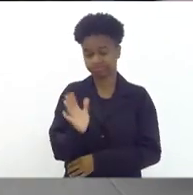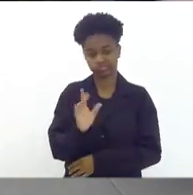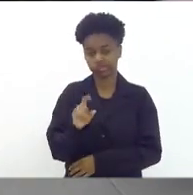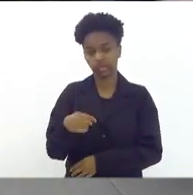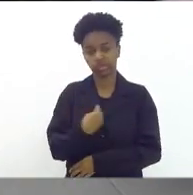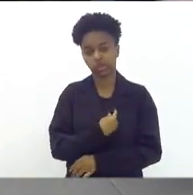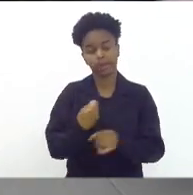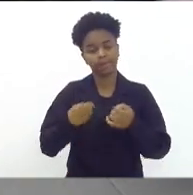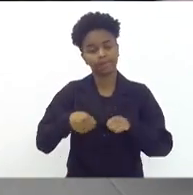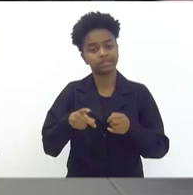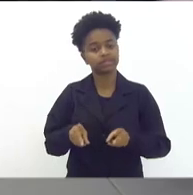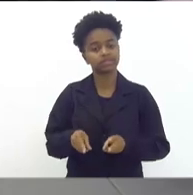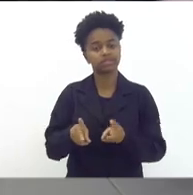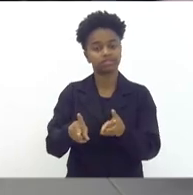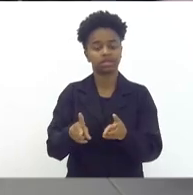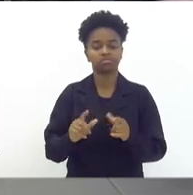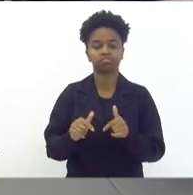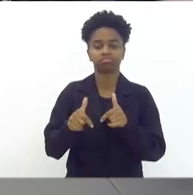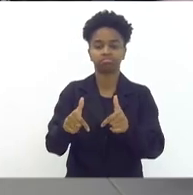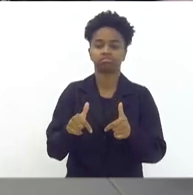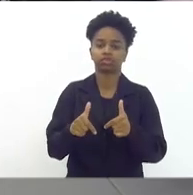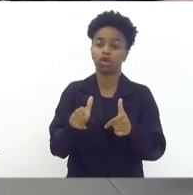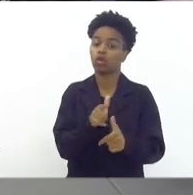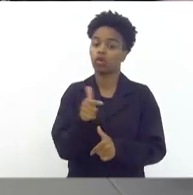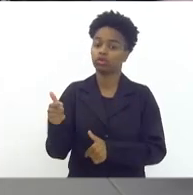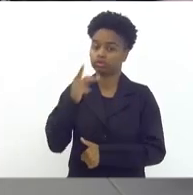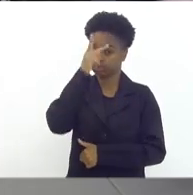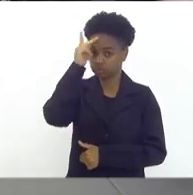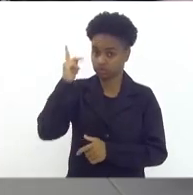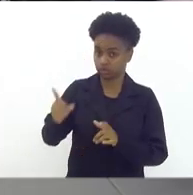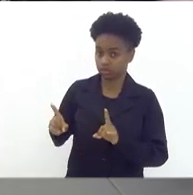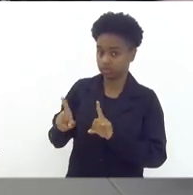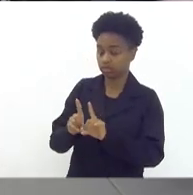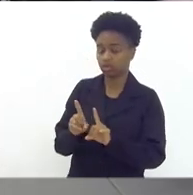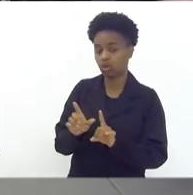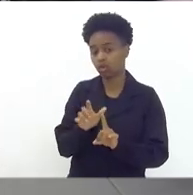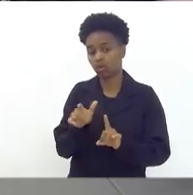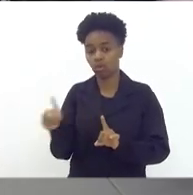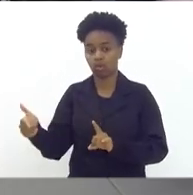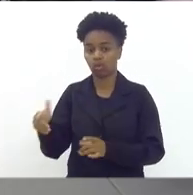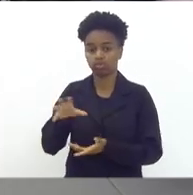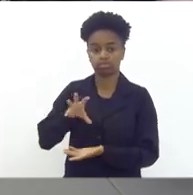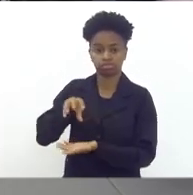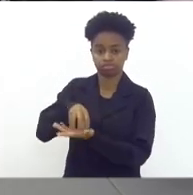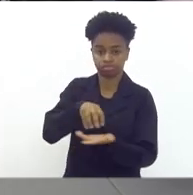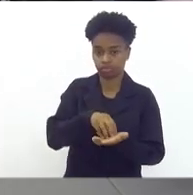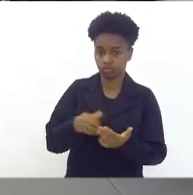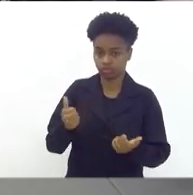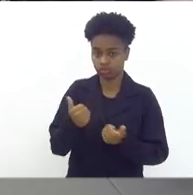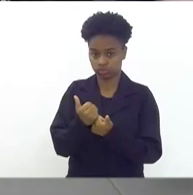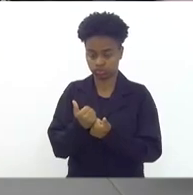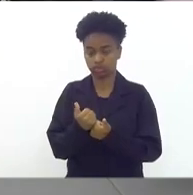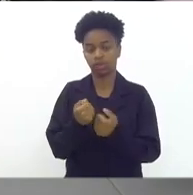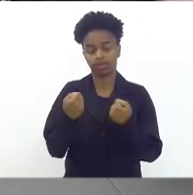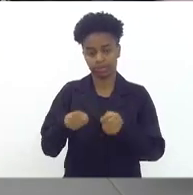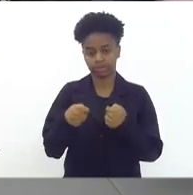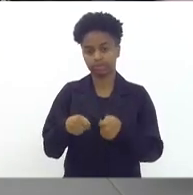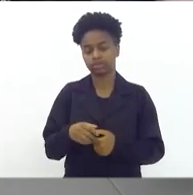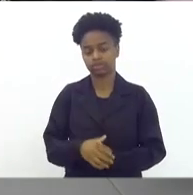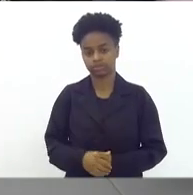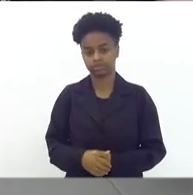sem precisar que outros atores atuem junto e aí eu digo o Ministério Público defensoria Tribunal de Contas e